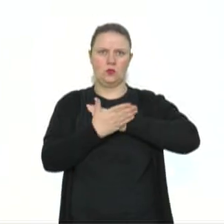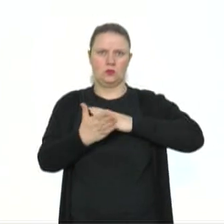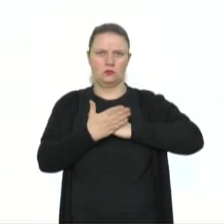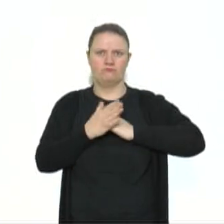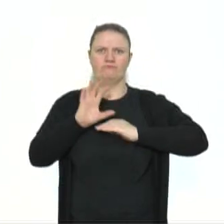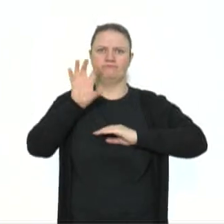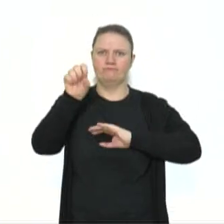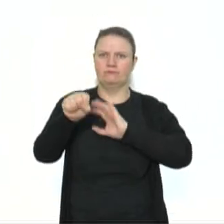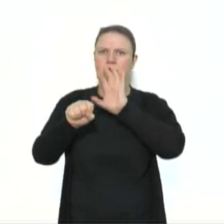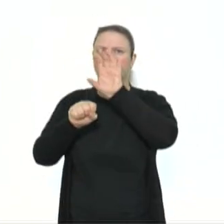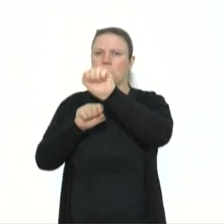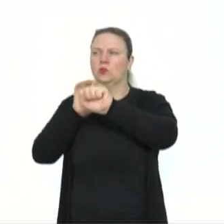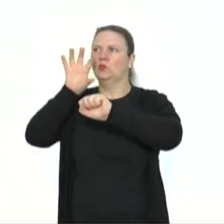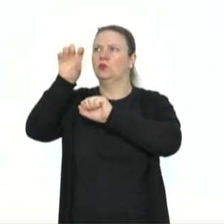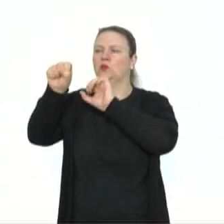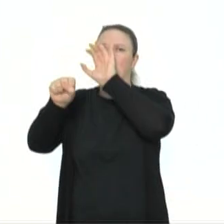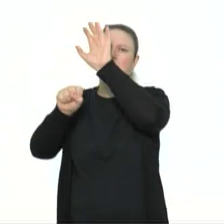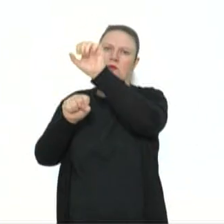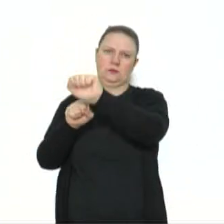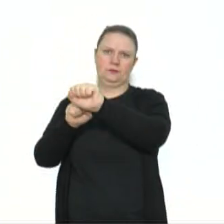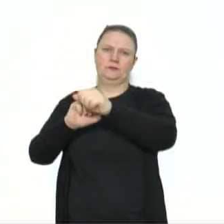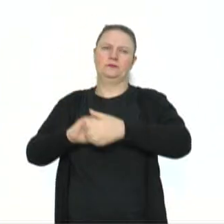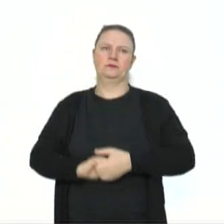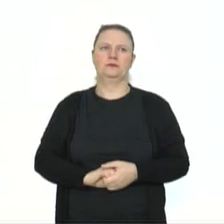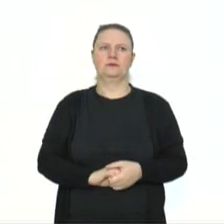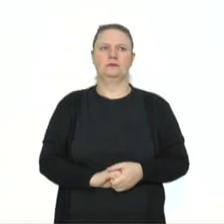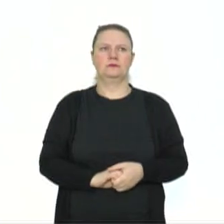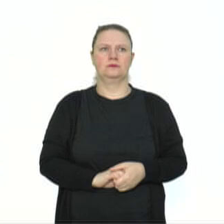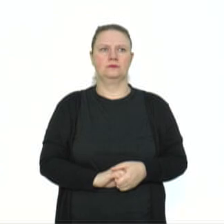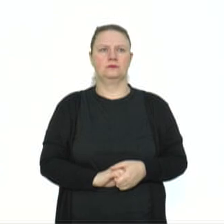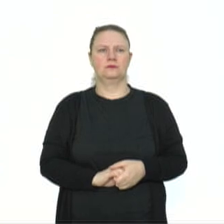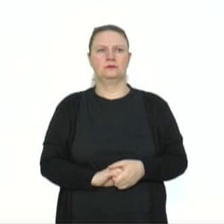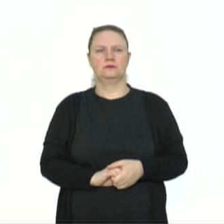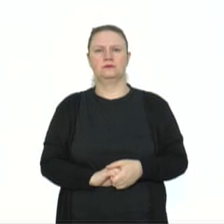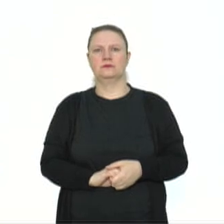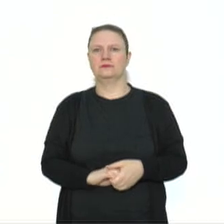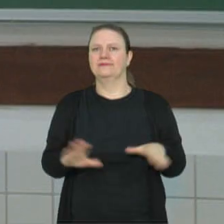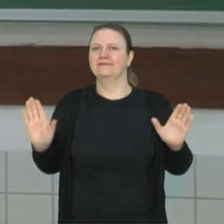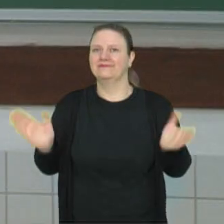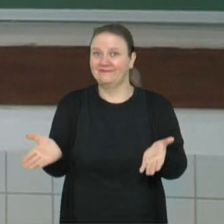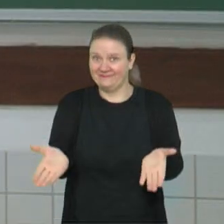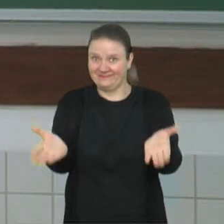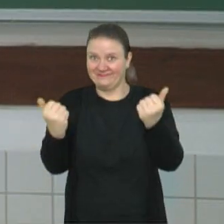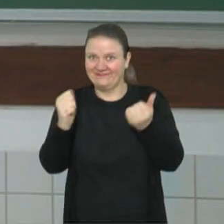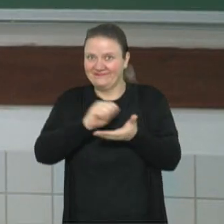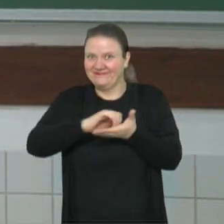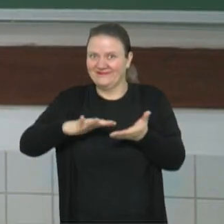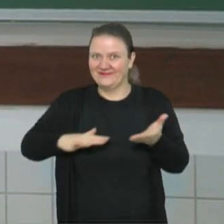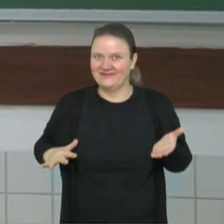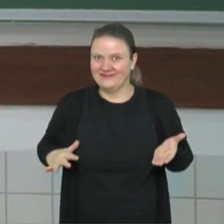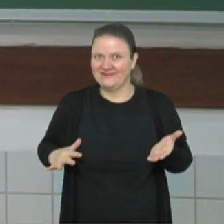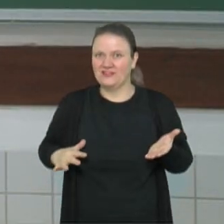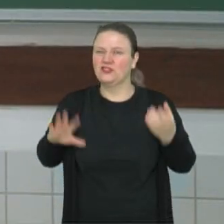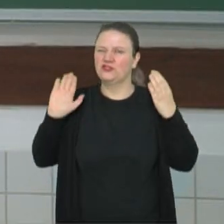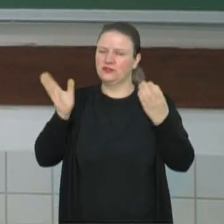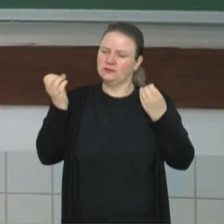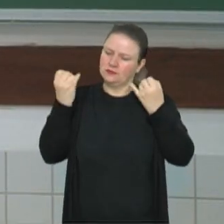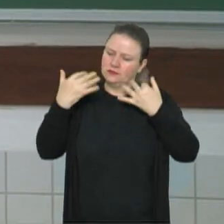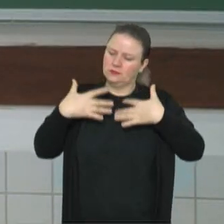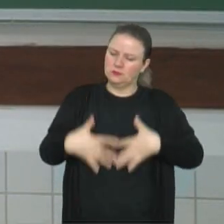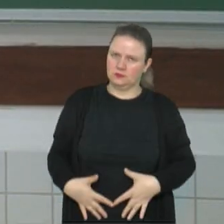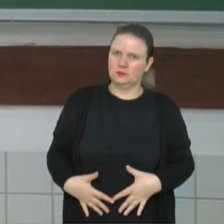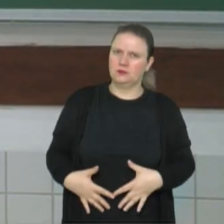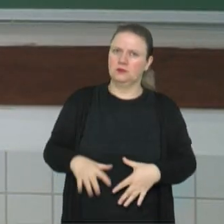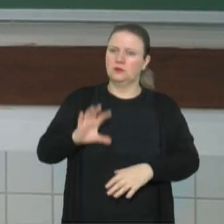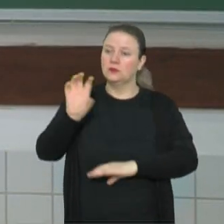subida da rocha e fazendo a sua escalada. Bora para a nossa atividade então? Falamos sobre a parte